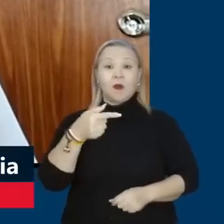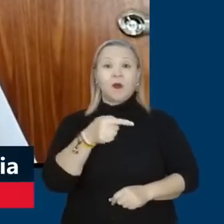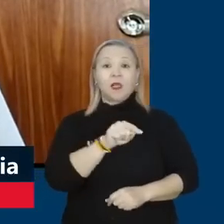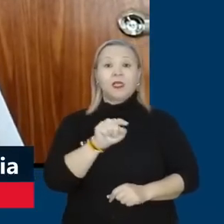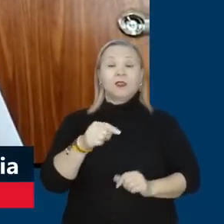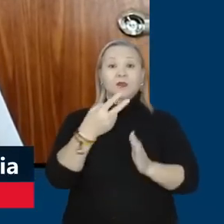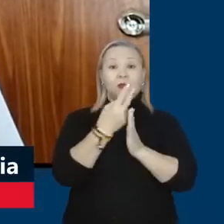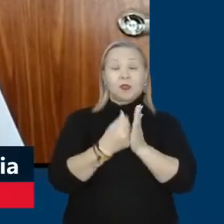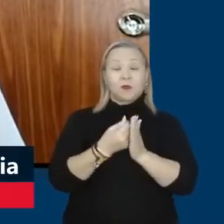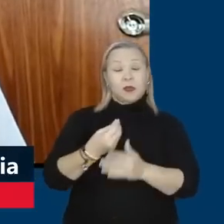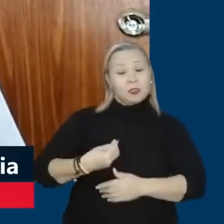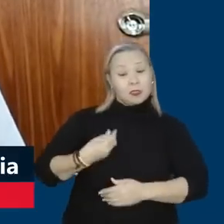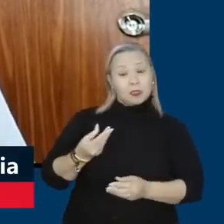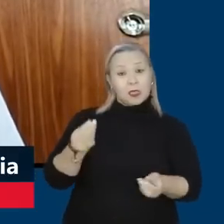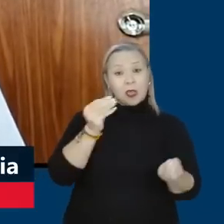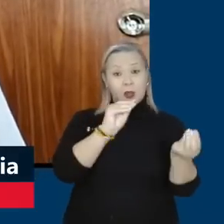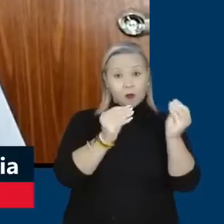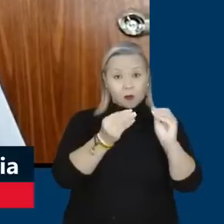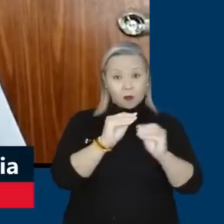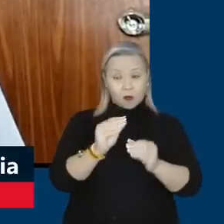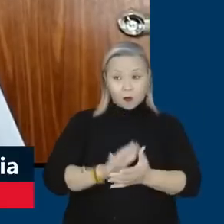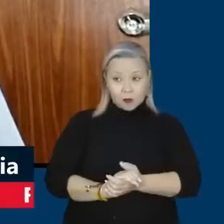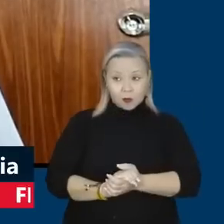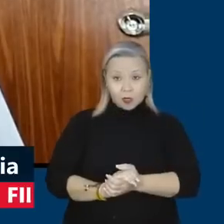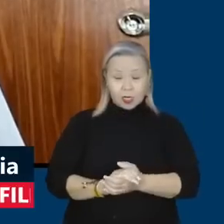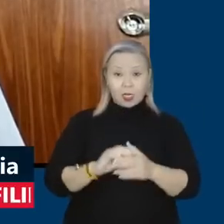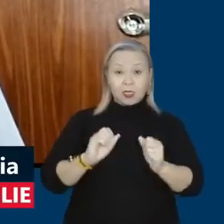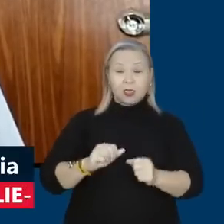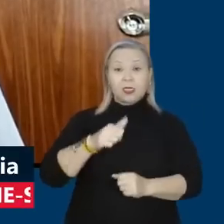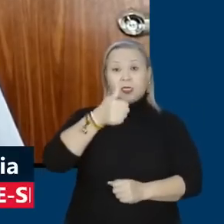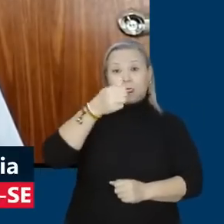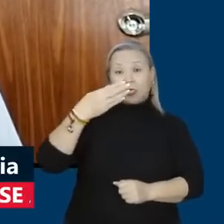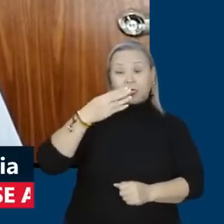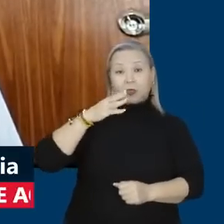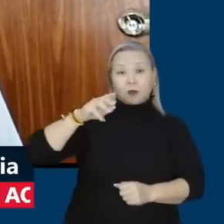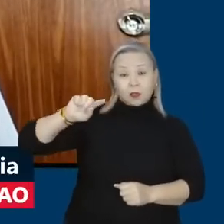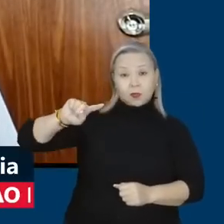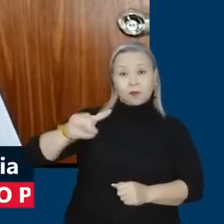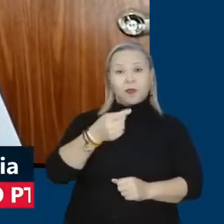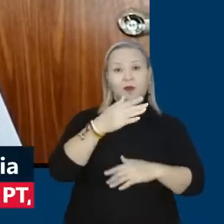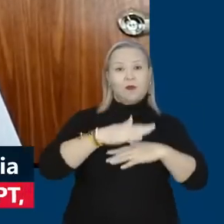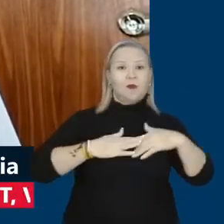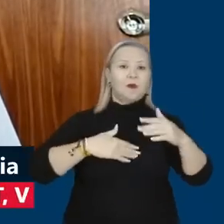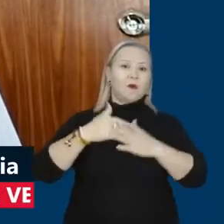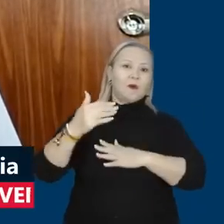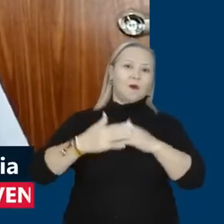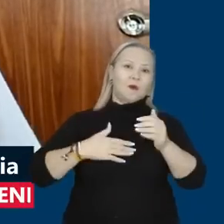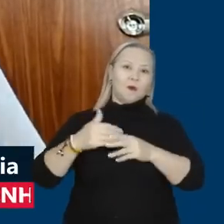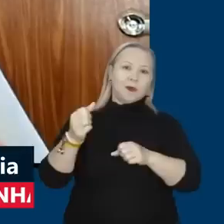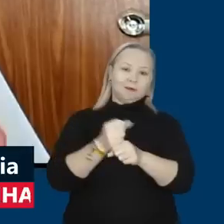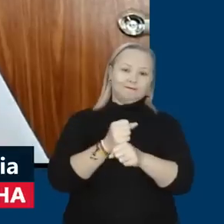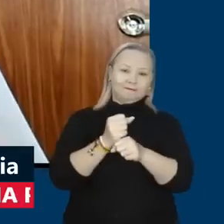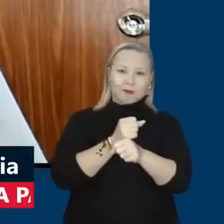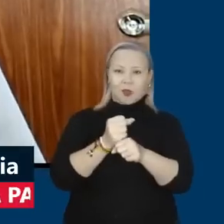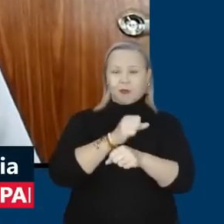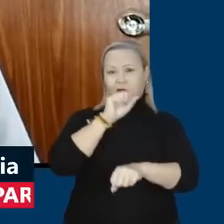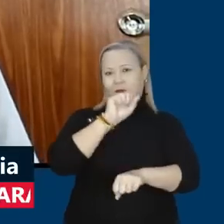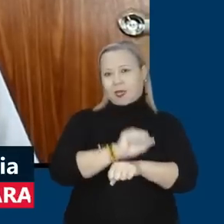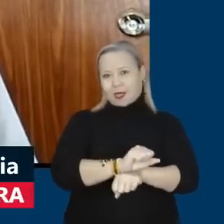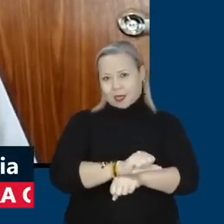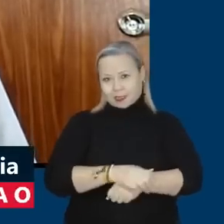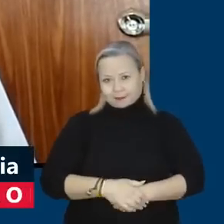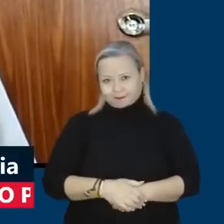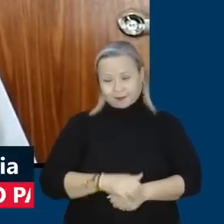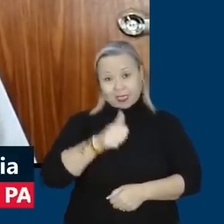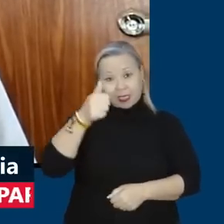nós também estamos colocando o término de 14 mil obras que estão paralisadas, obras federais. Essas 14 mil